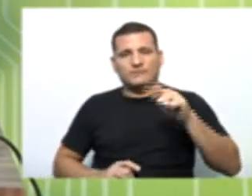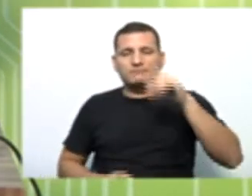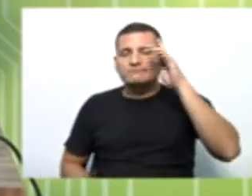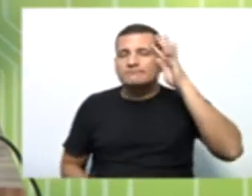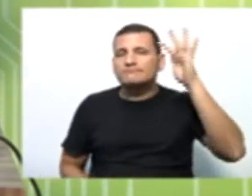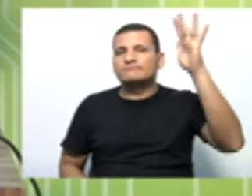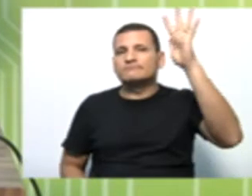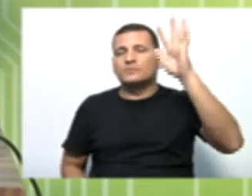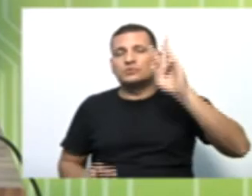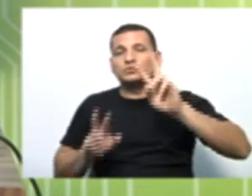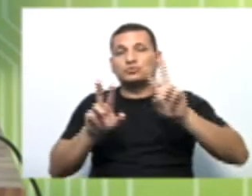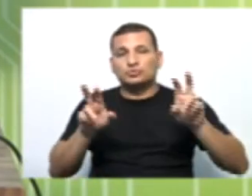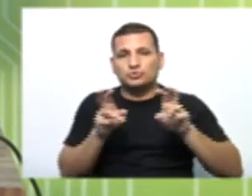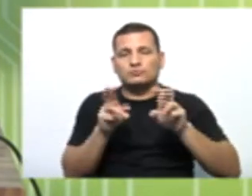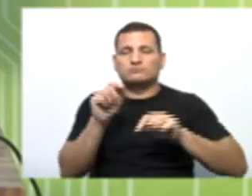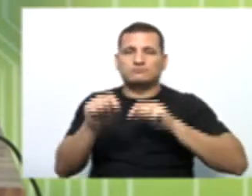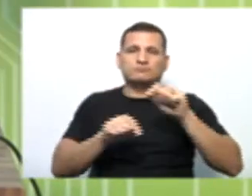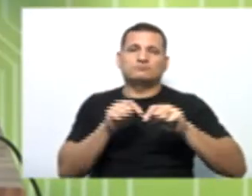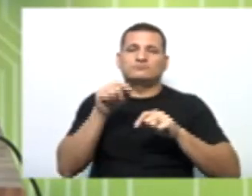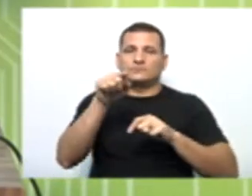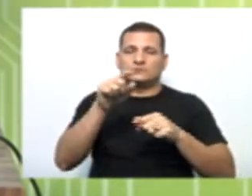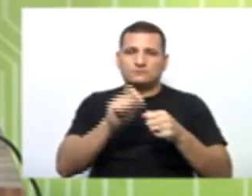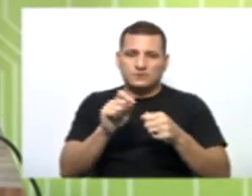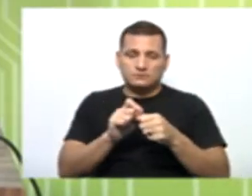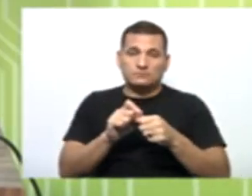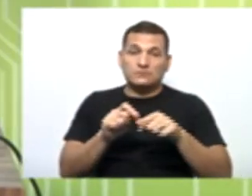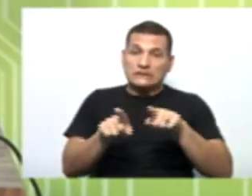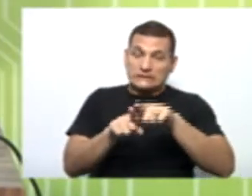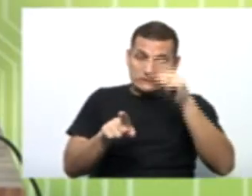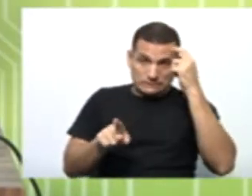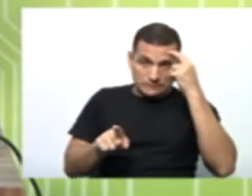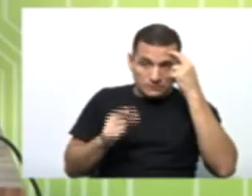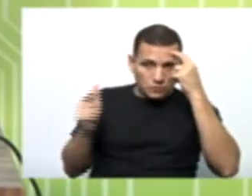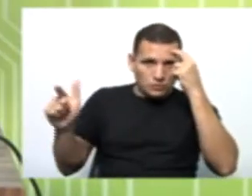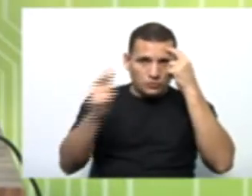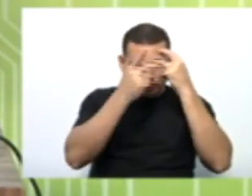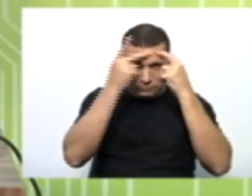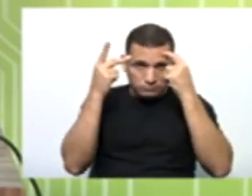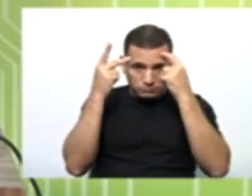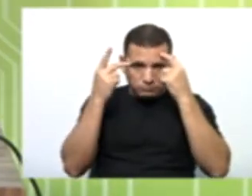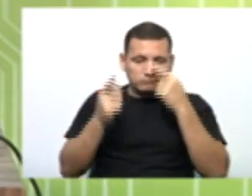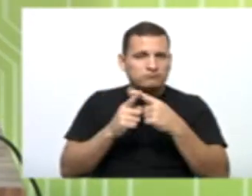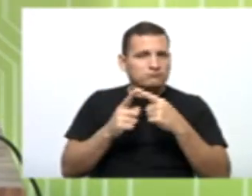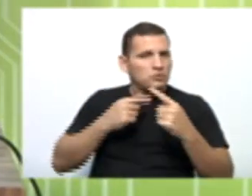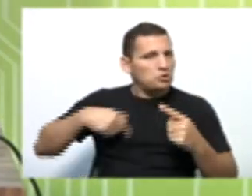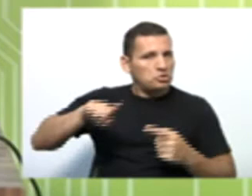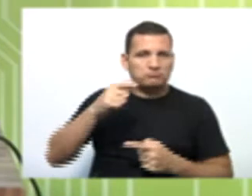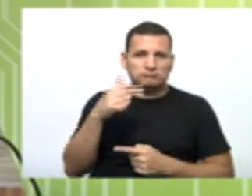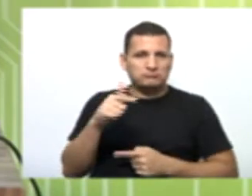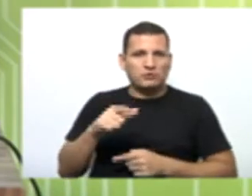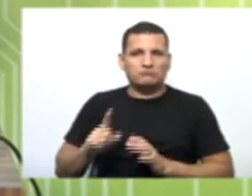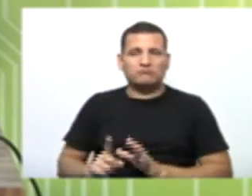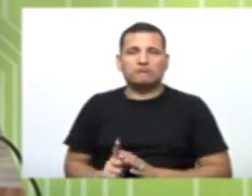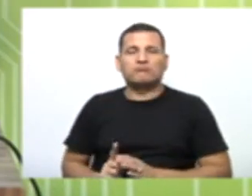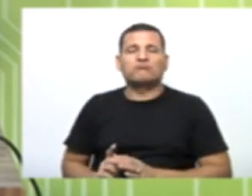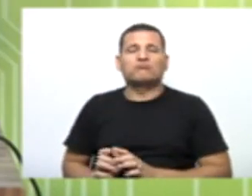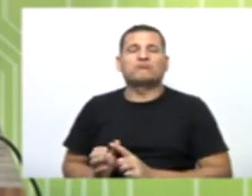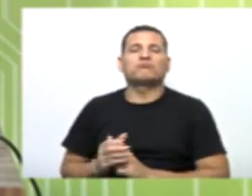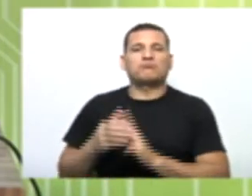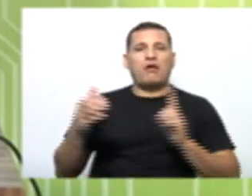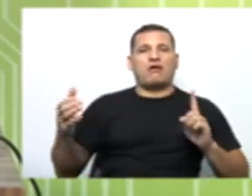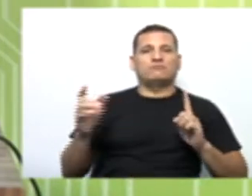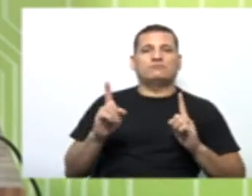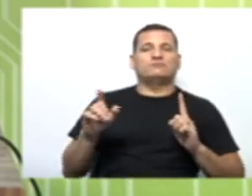reflexão sobre o que eu faço, levando-se em consideração os outros. Né? Até porque nós não vivemos isolados, nós vivemos em